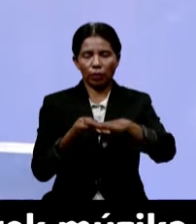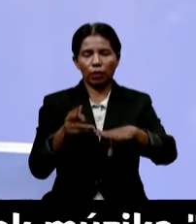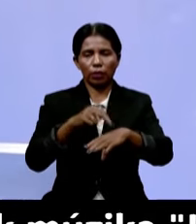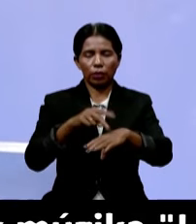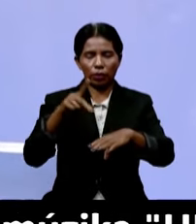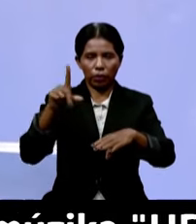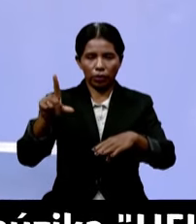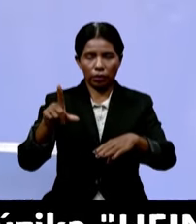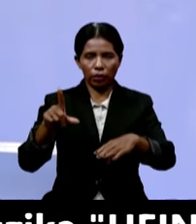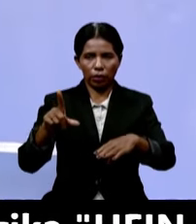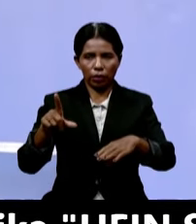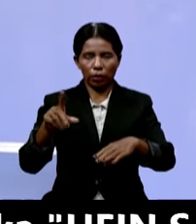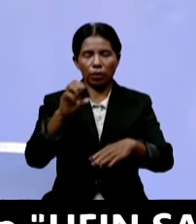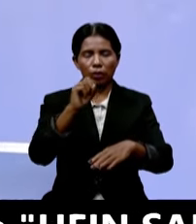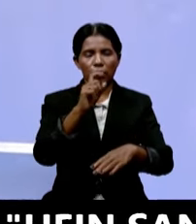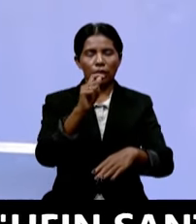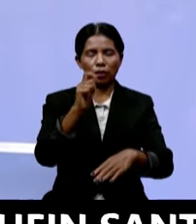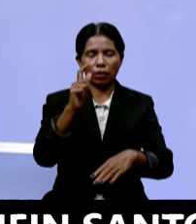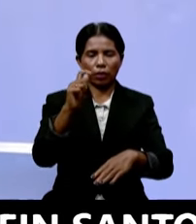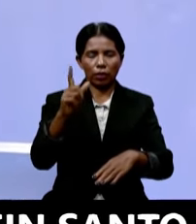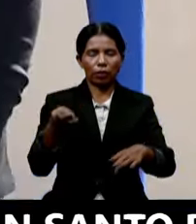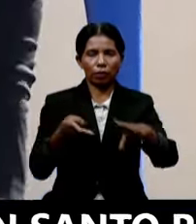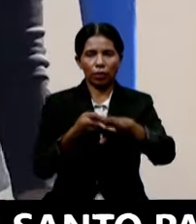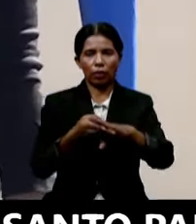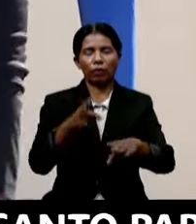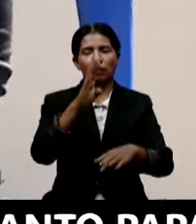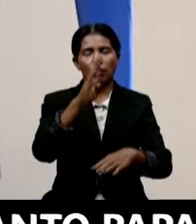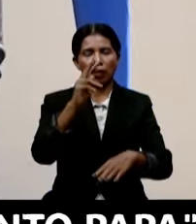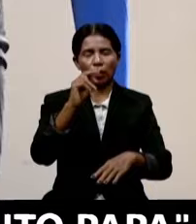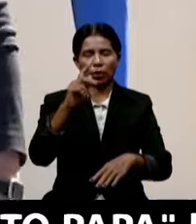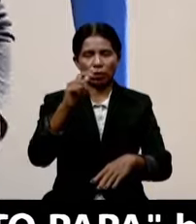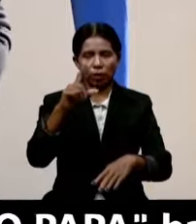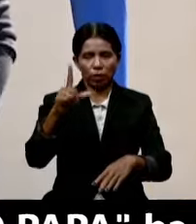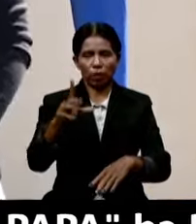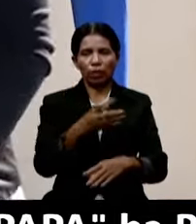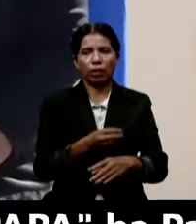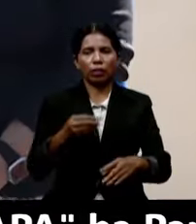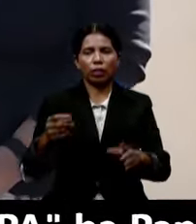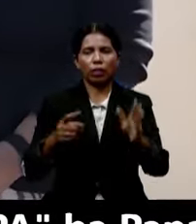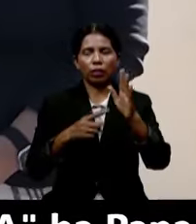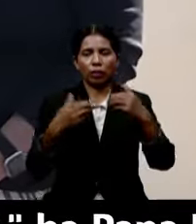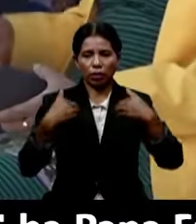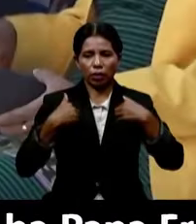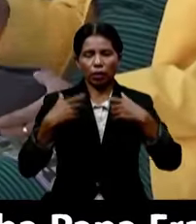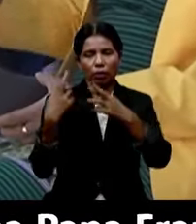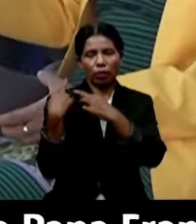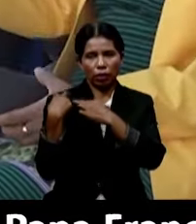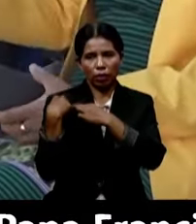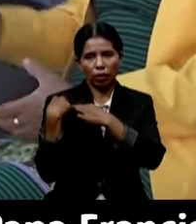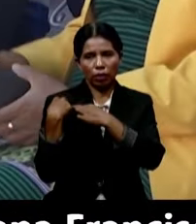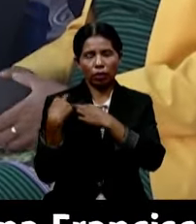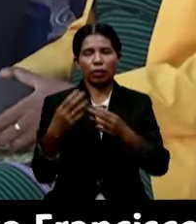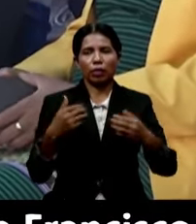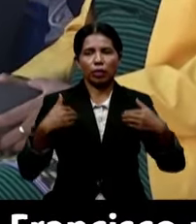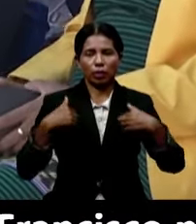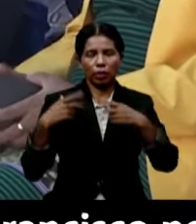Nacional Estatal Hanesan Banco BNCTL nudar entidade responsabilida neve mak durante ne